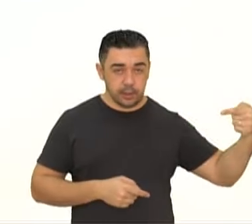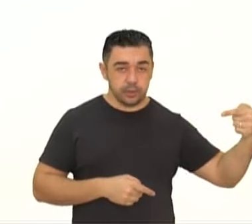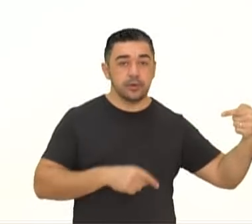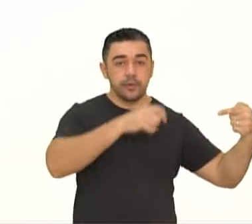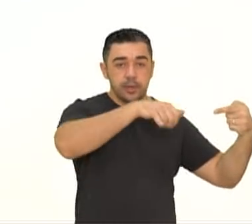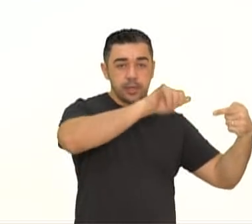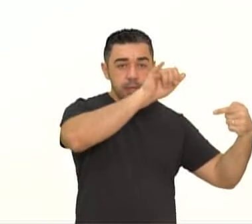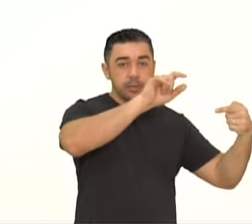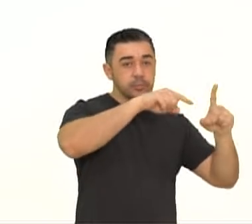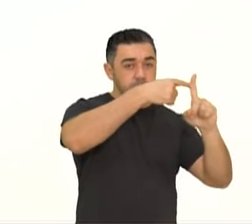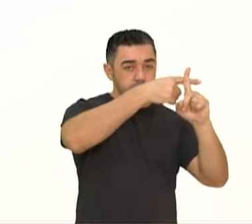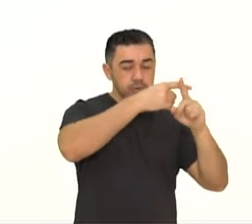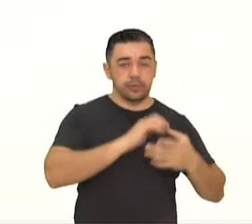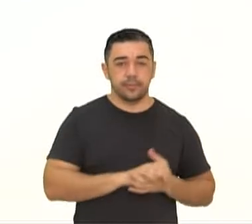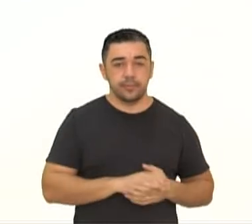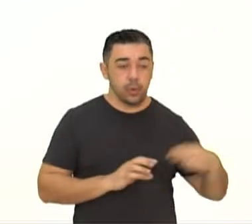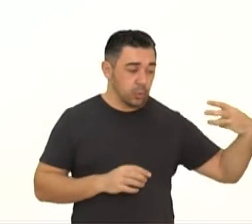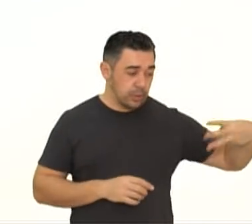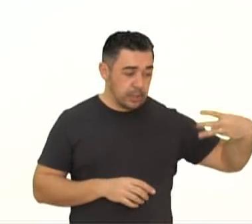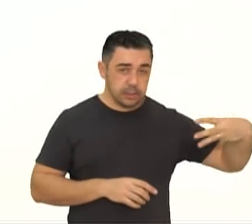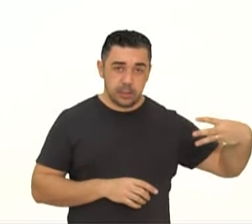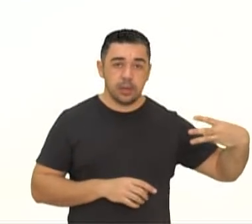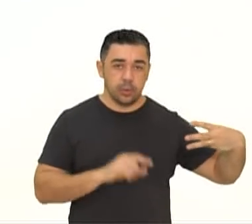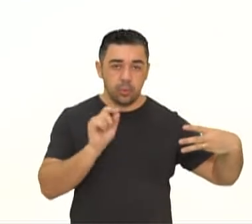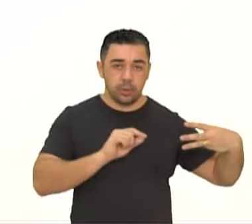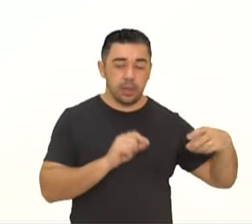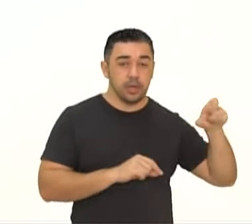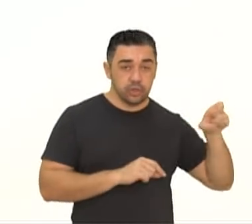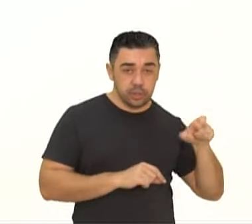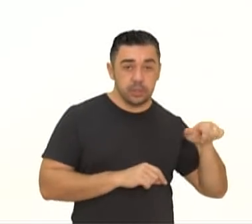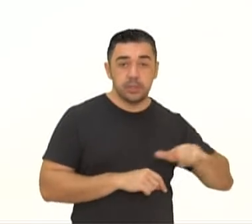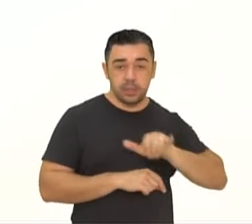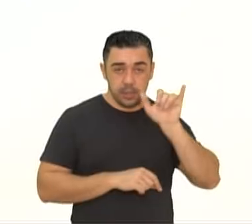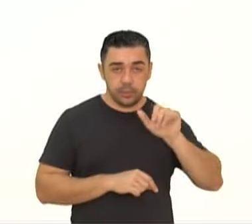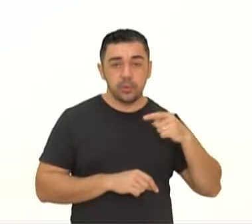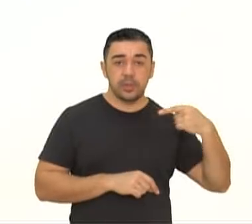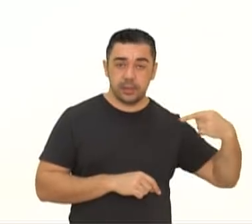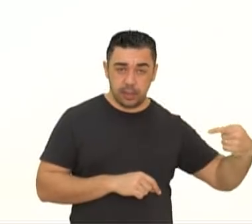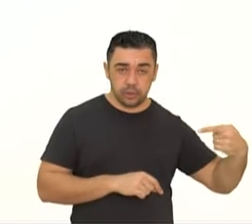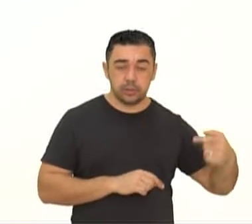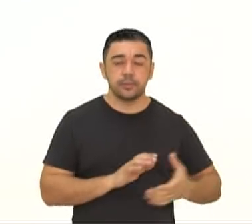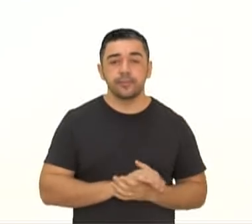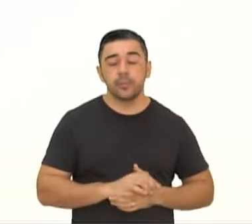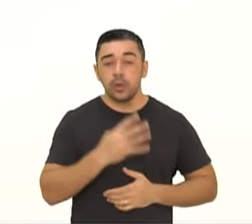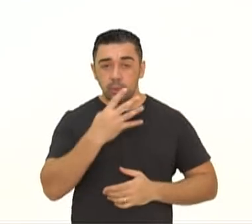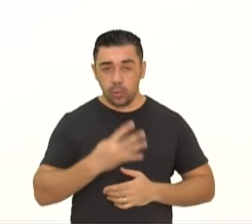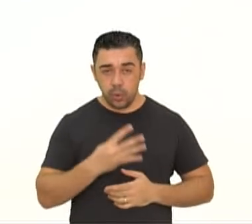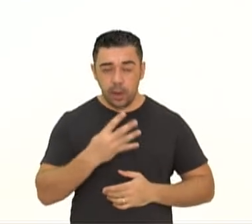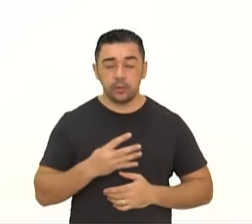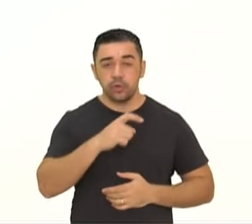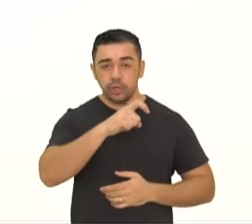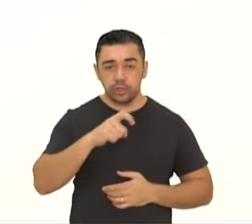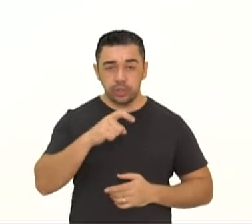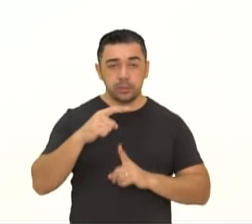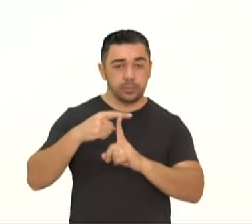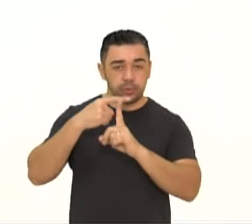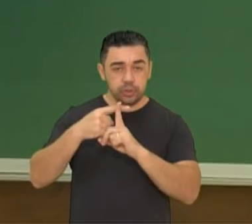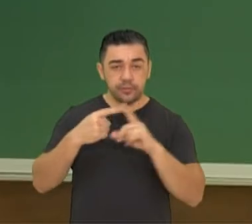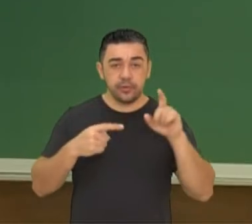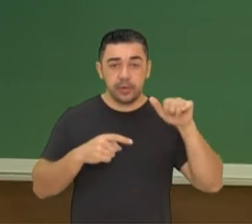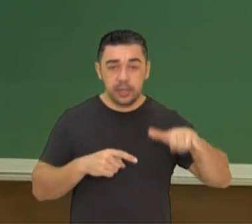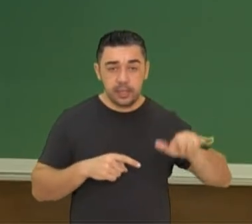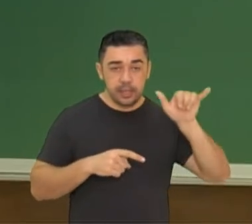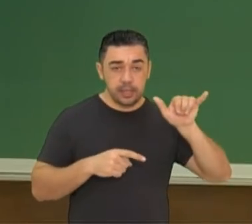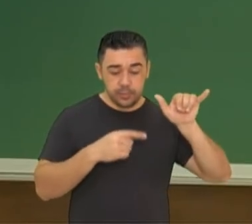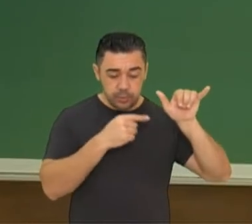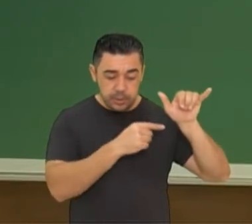é positivo. No terceiro quadrante, os valores de x e y são negativos. E no quarto quadrante, x é positivo e y é negativo.